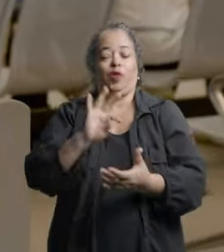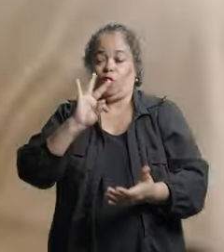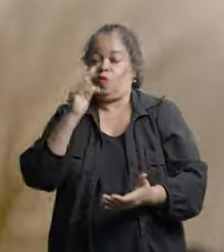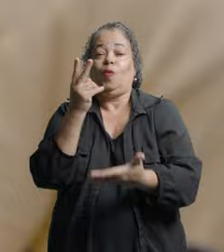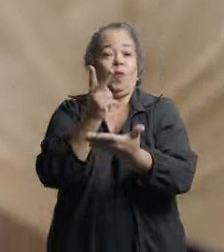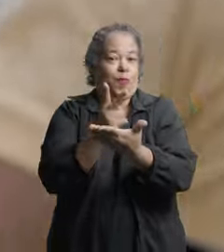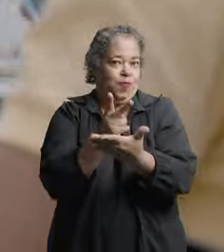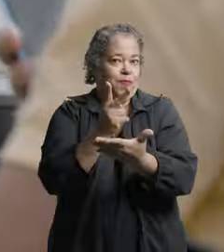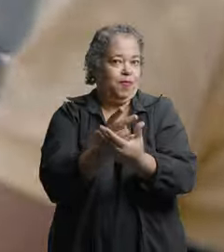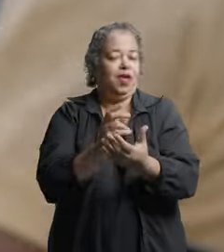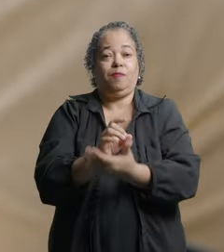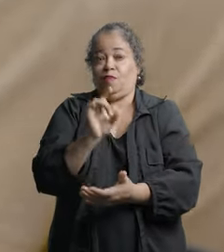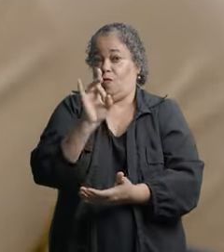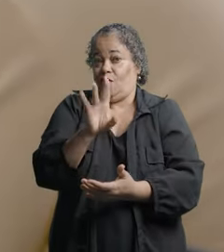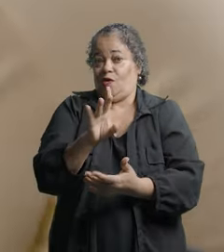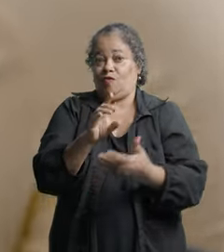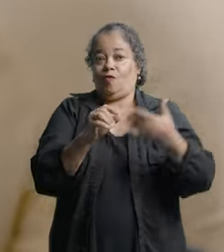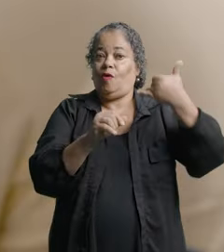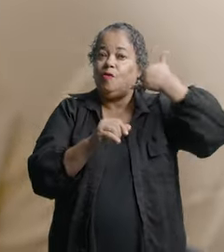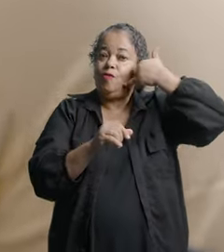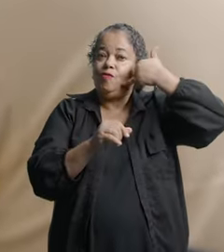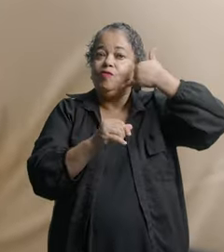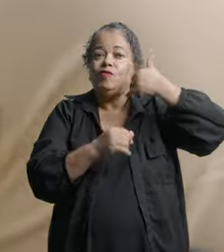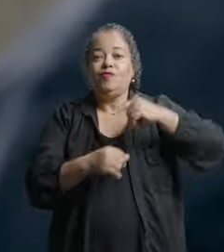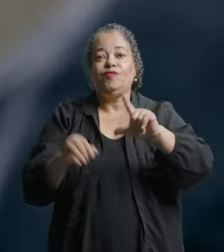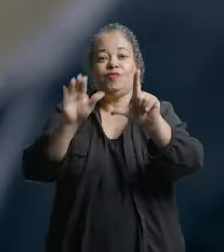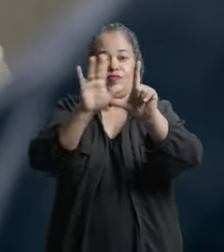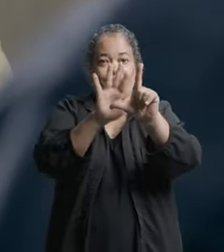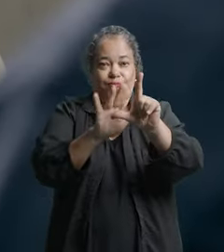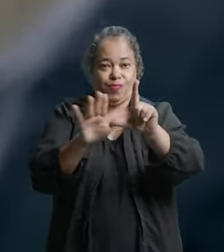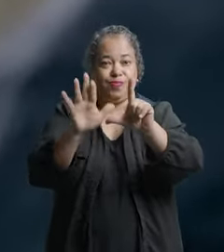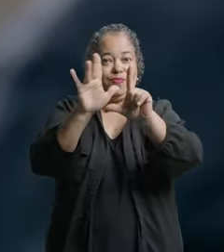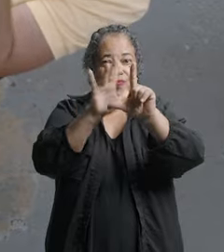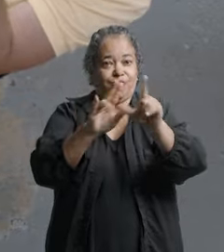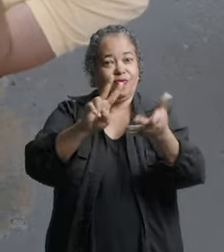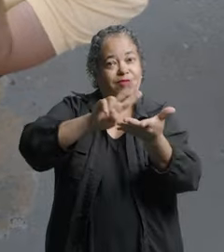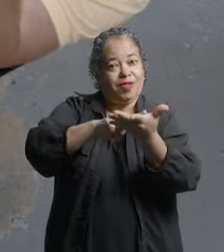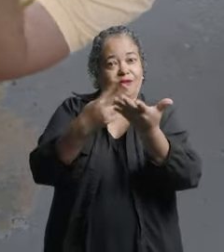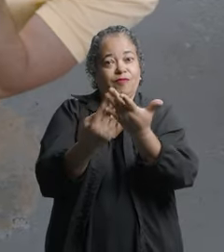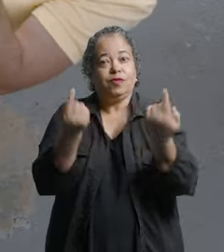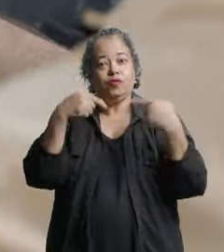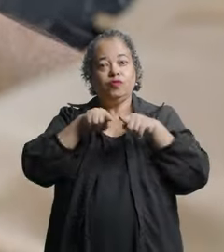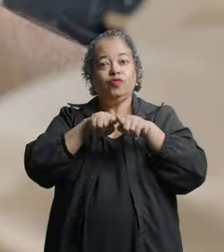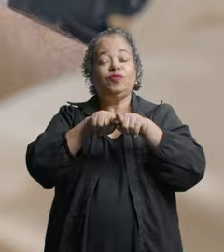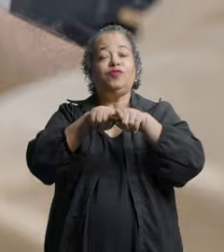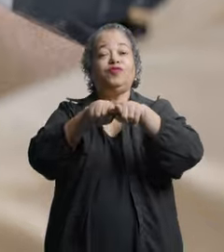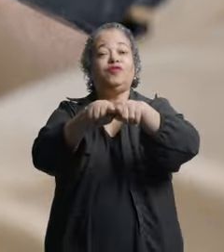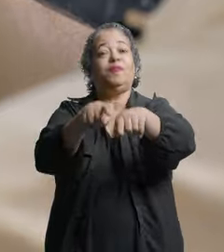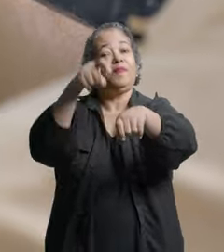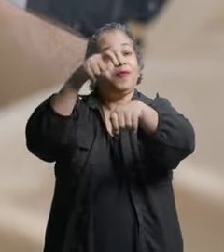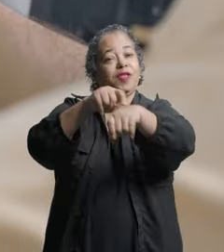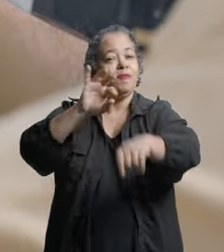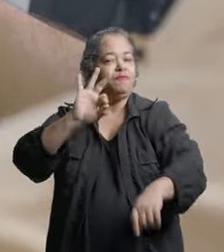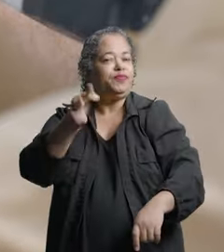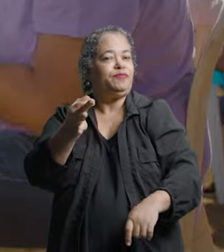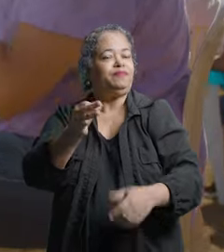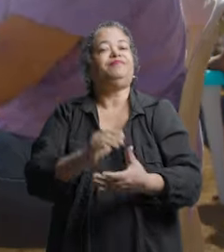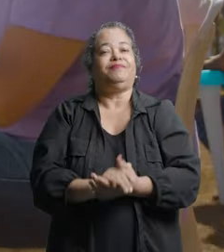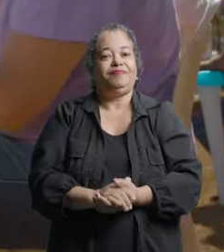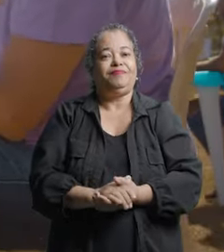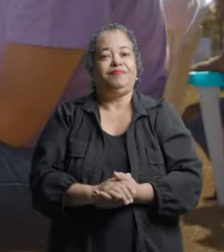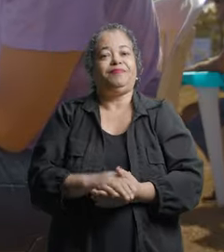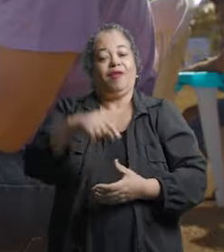Prefeitura. Todos mesmo. Basta apontar a câmera para o QR Code que a tradução será simultânea e em tempo